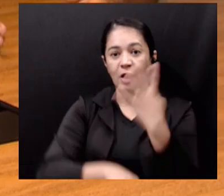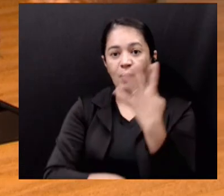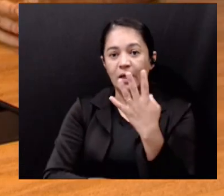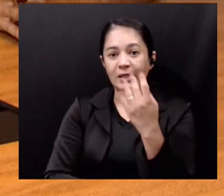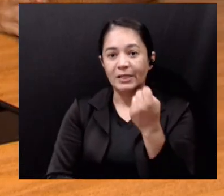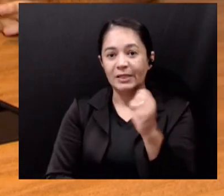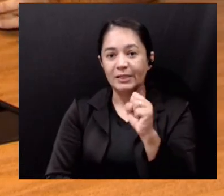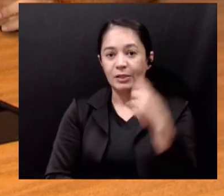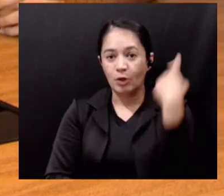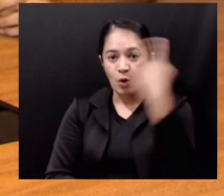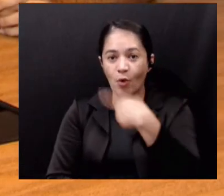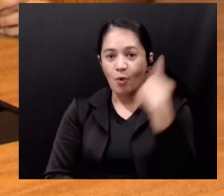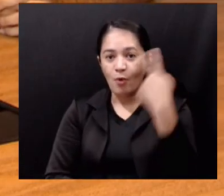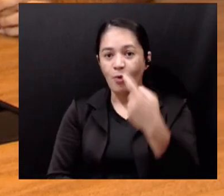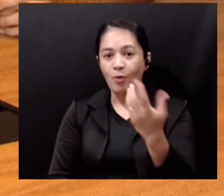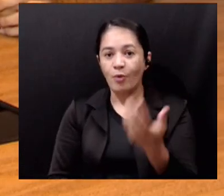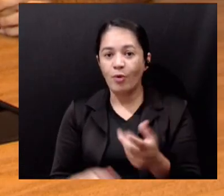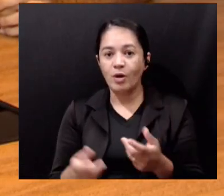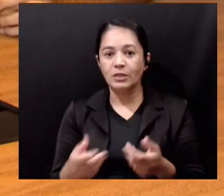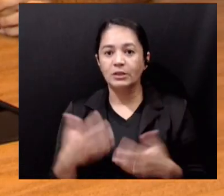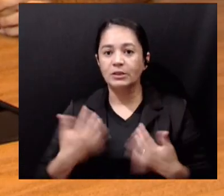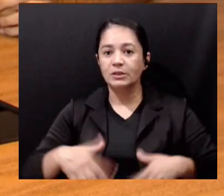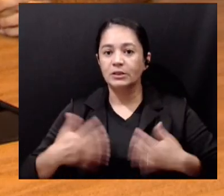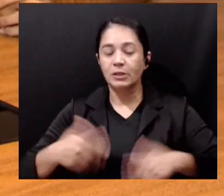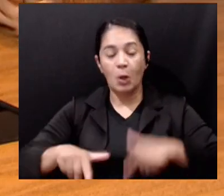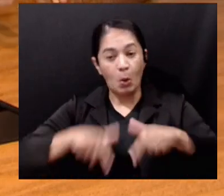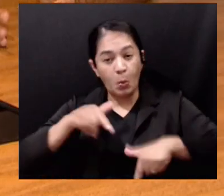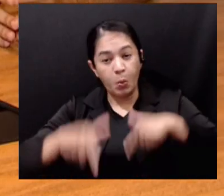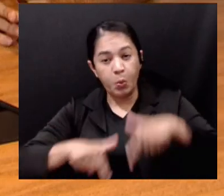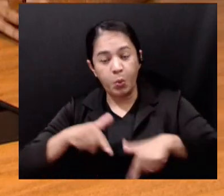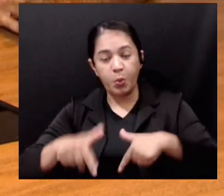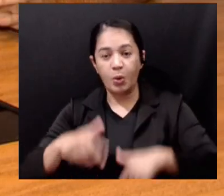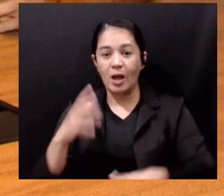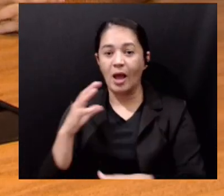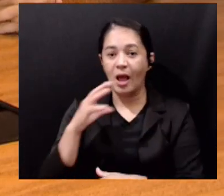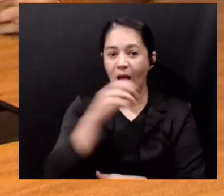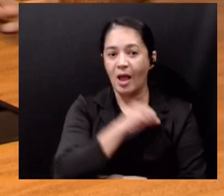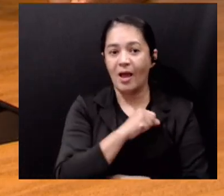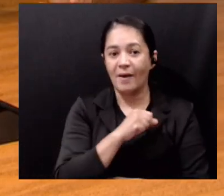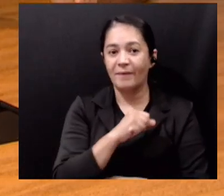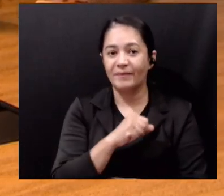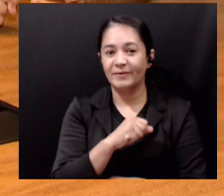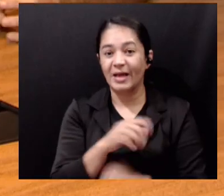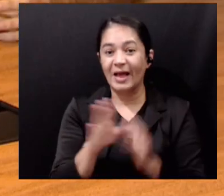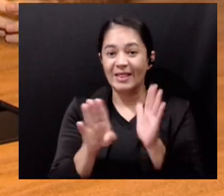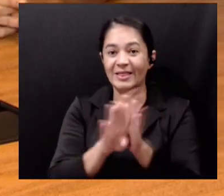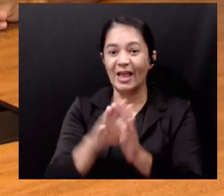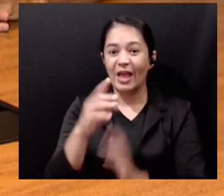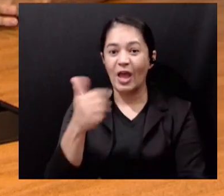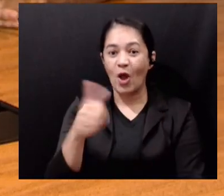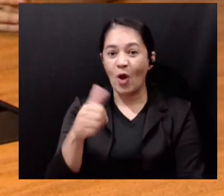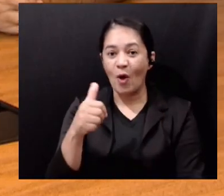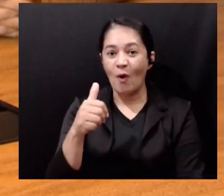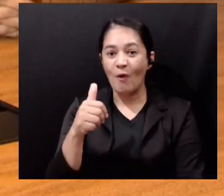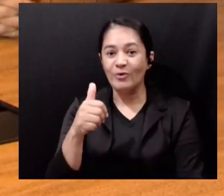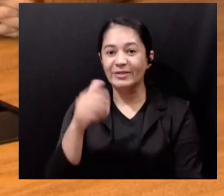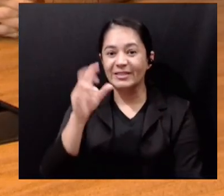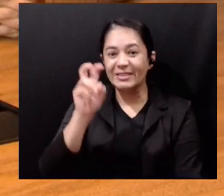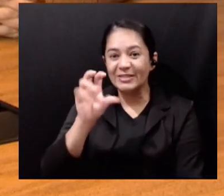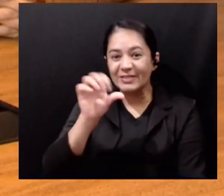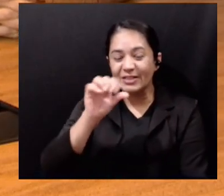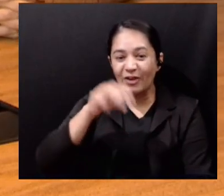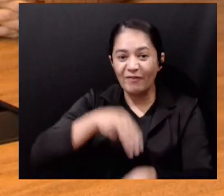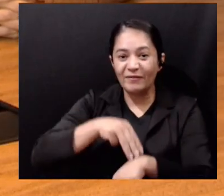poder entregar no momento certo. E até às 11h59 no domingo, assim, a emoção tava lá em cima. Eu falei, será que vai dar tempo, assim,